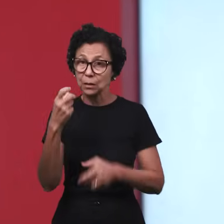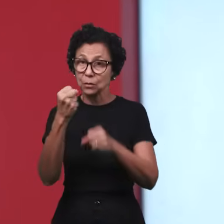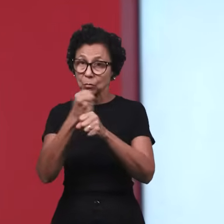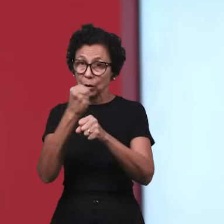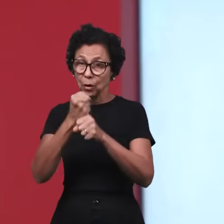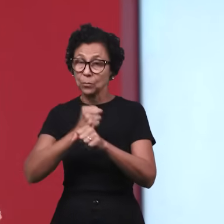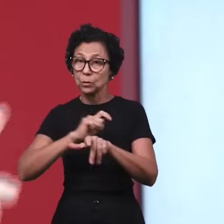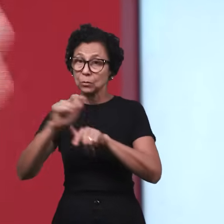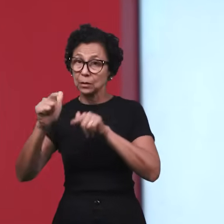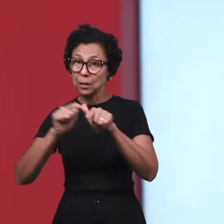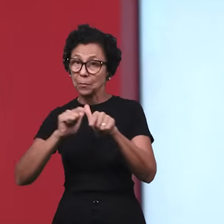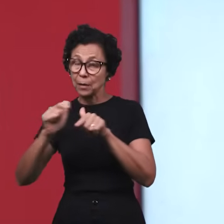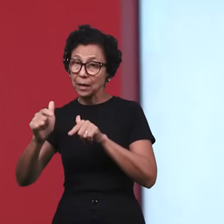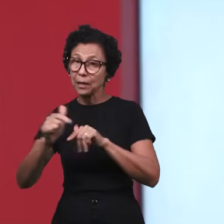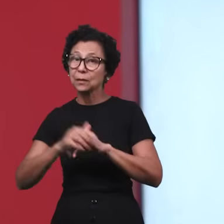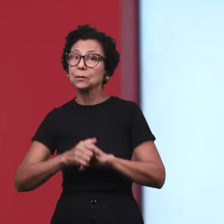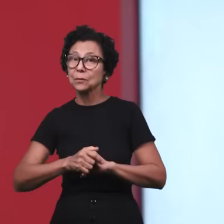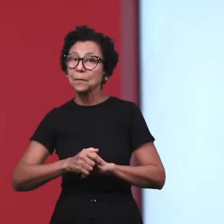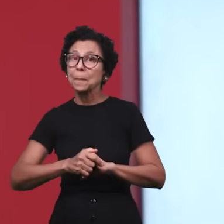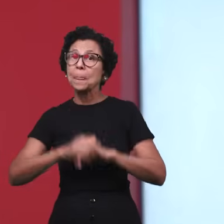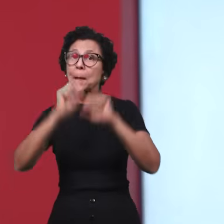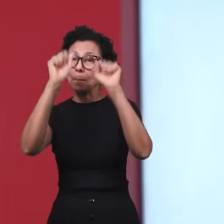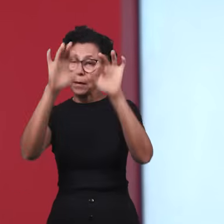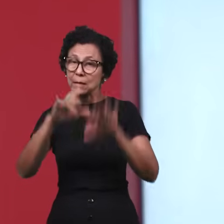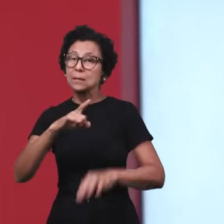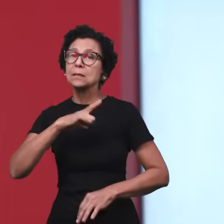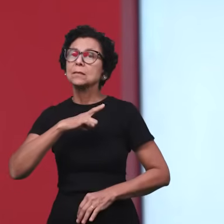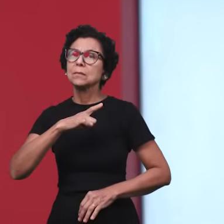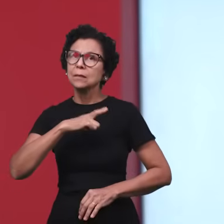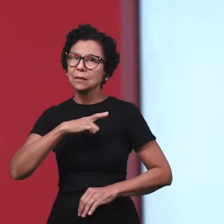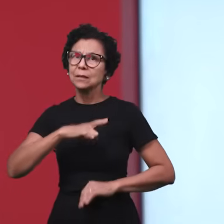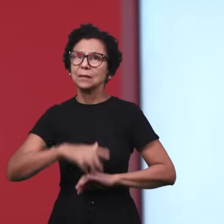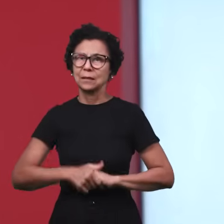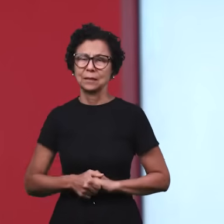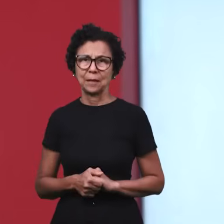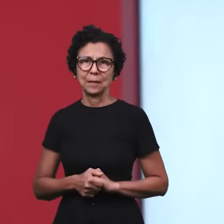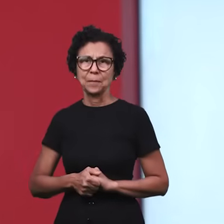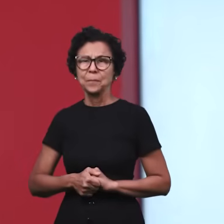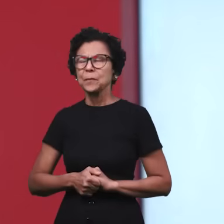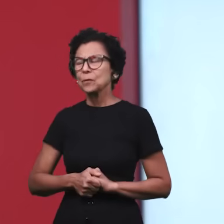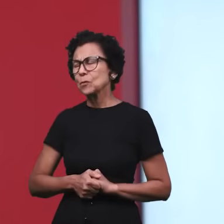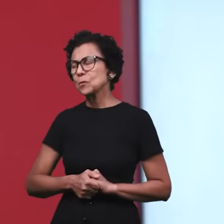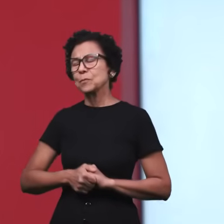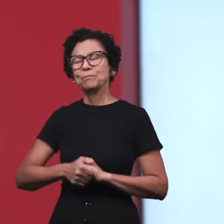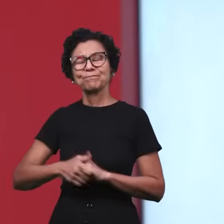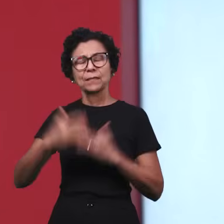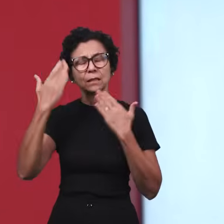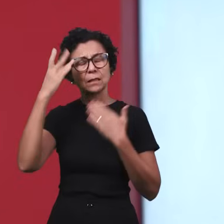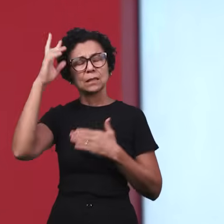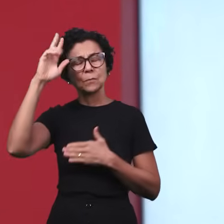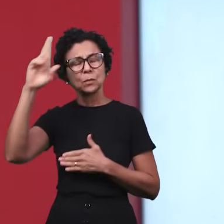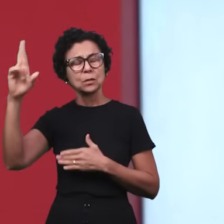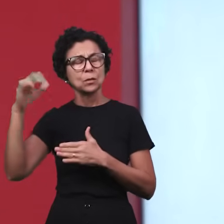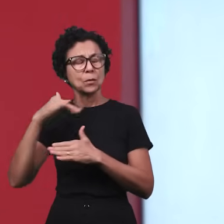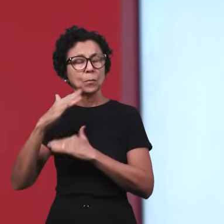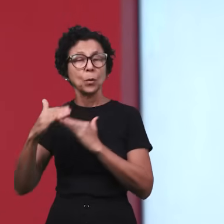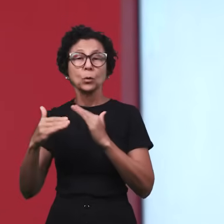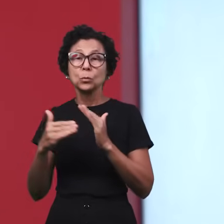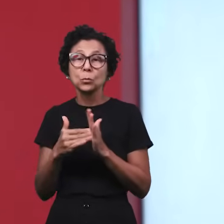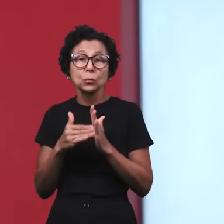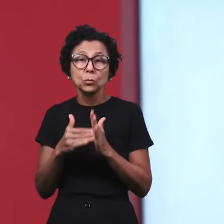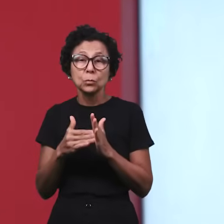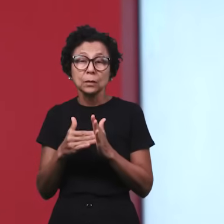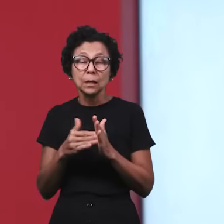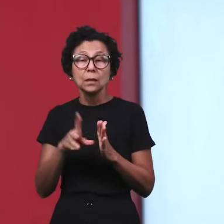uma recompensa. Nós fazemos ao Senhor por gratidão, pelo muito que o Senhor já fez por nós, por muito que o Senhor Jesus já nos deu, que é a